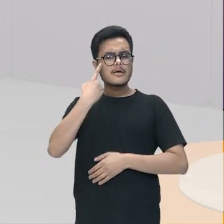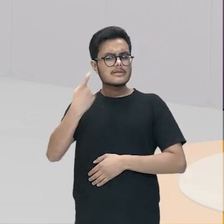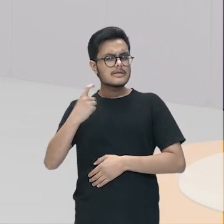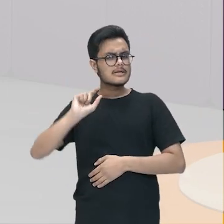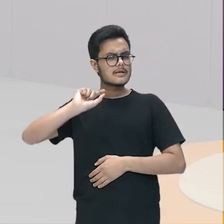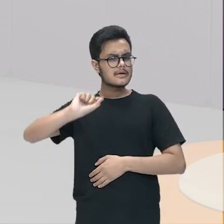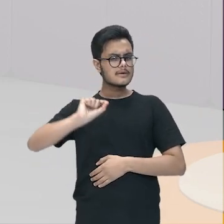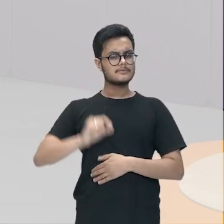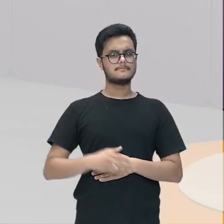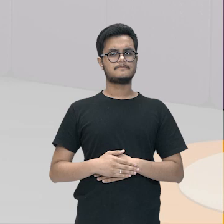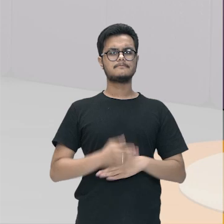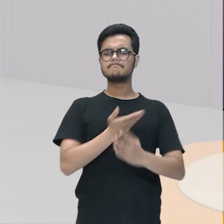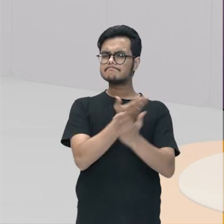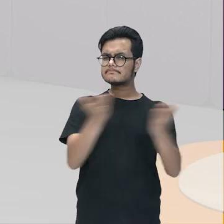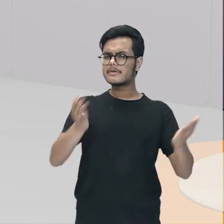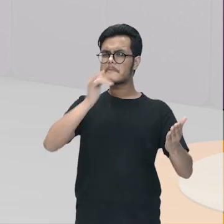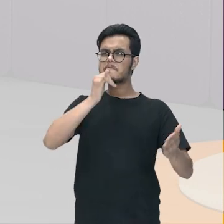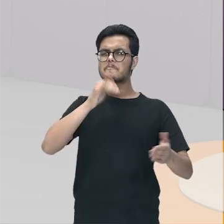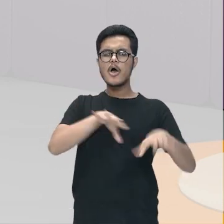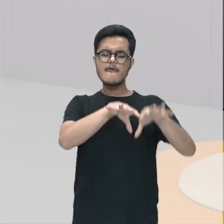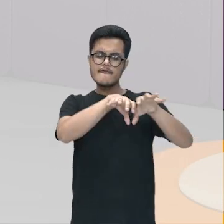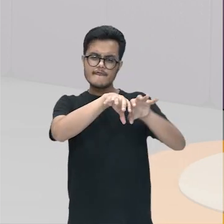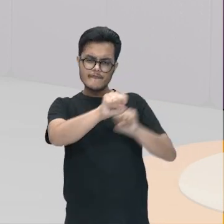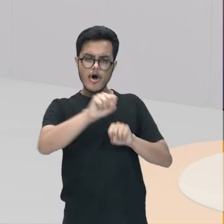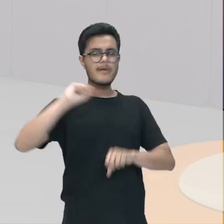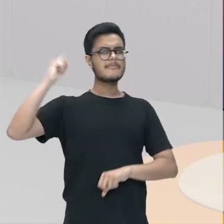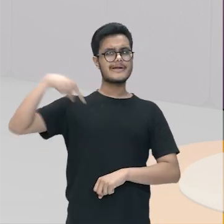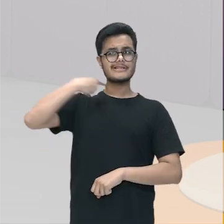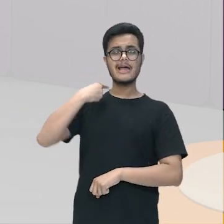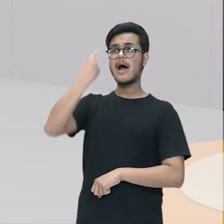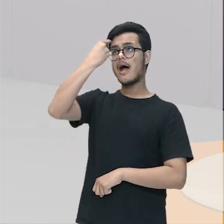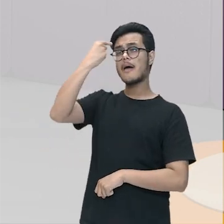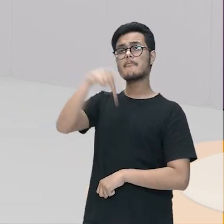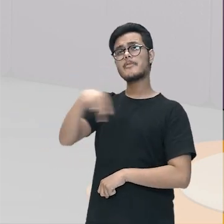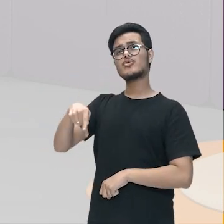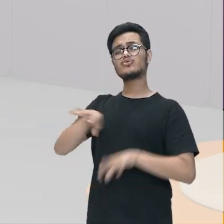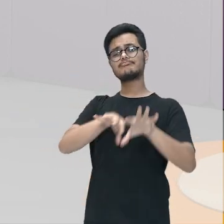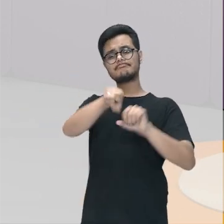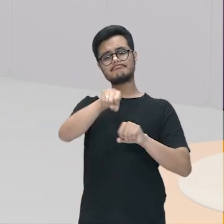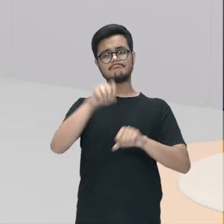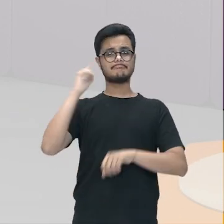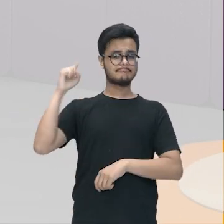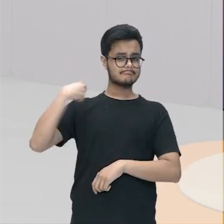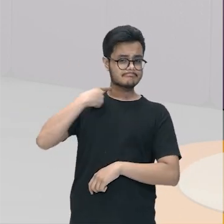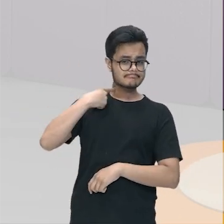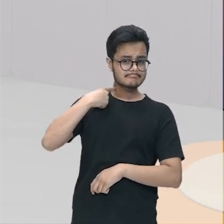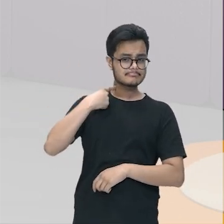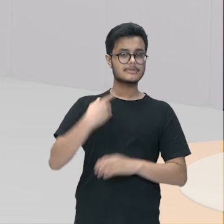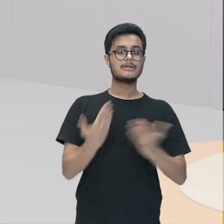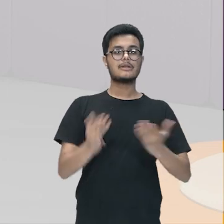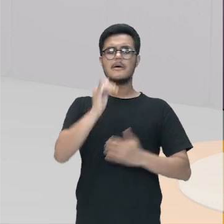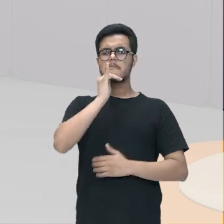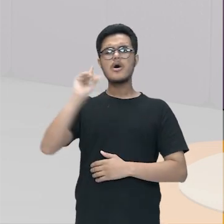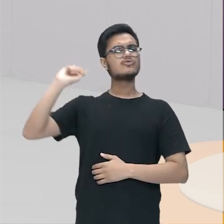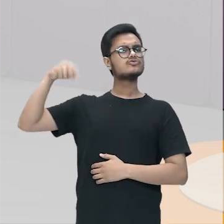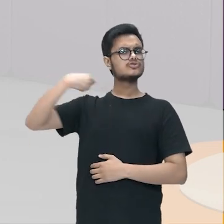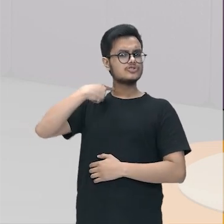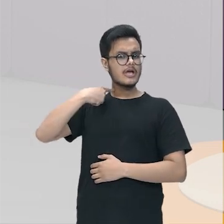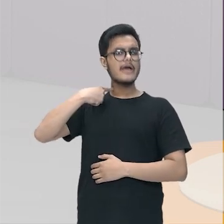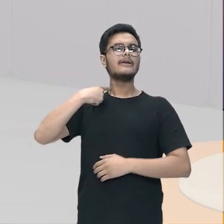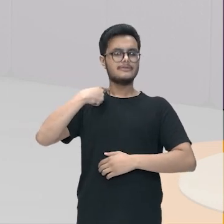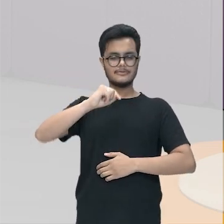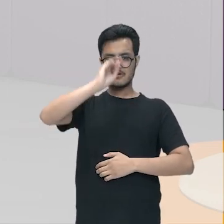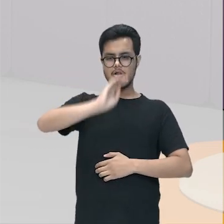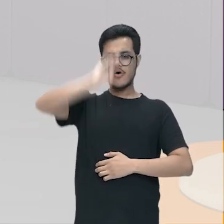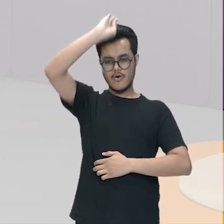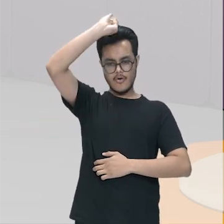uma parte interessante para o povo aí que quer cursar direito. Ah, professora, meu sonho é fazer direito. É o direito romano